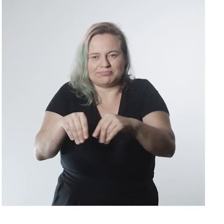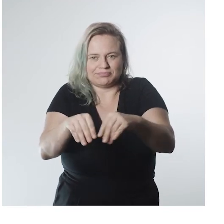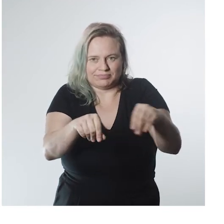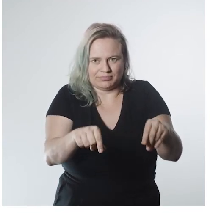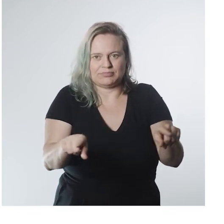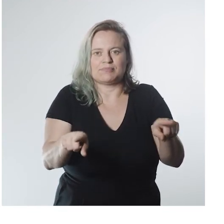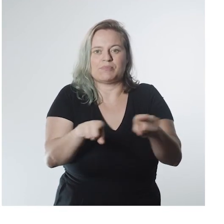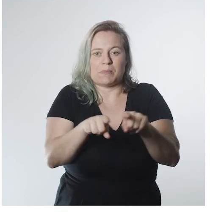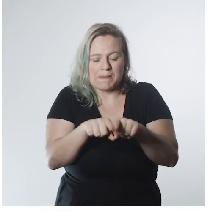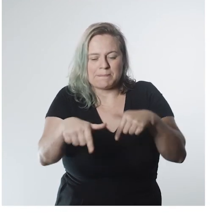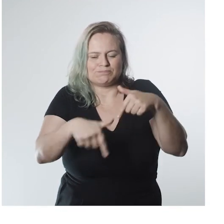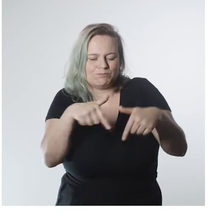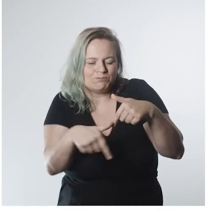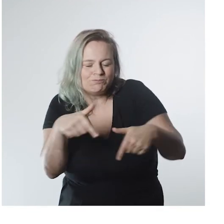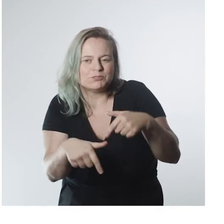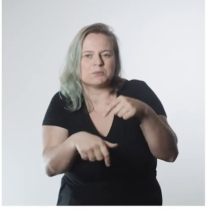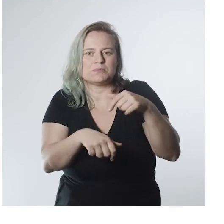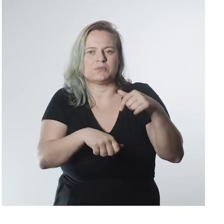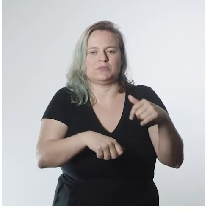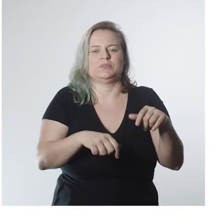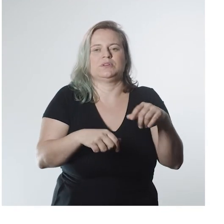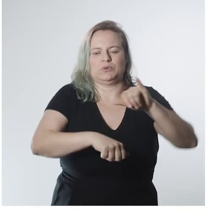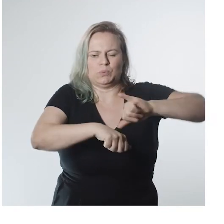gordura, um pouco de sal.